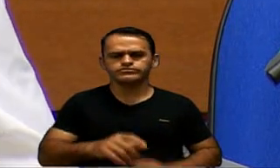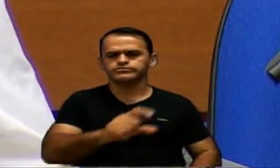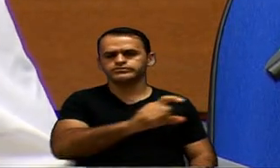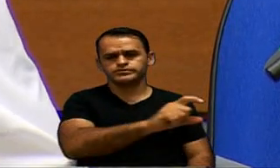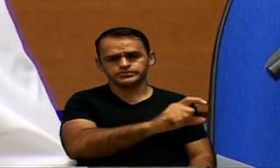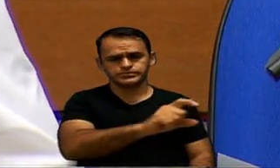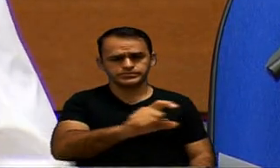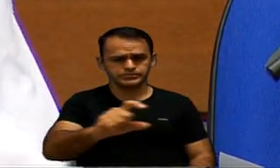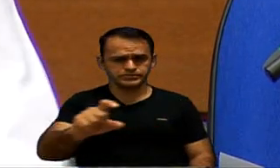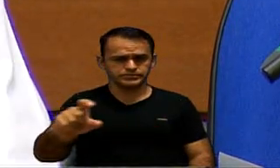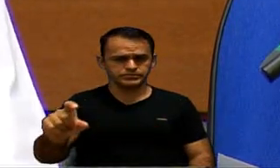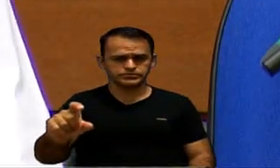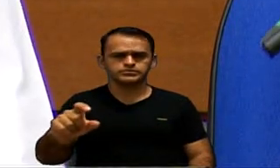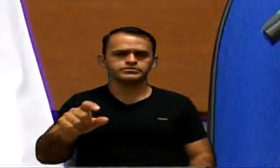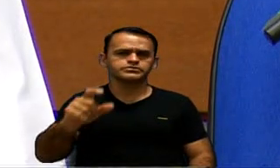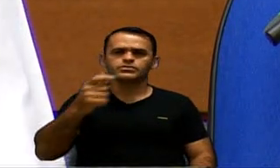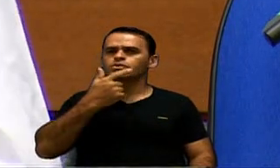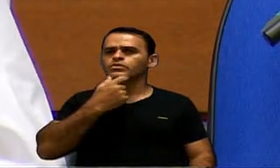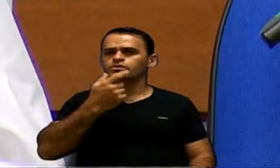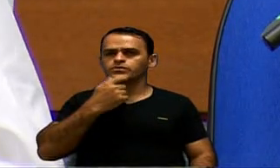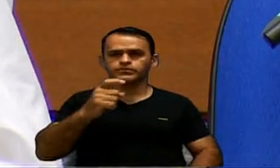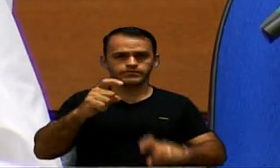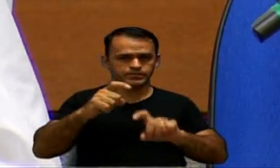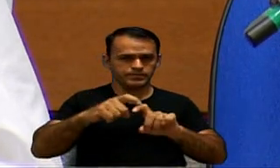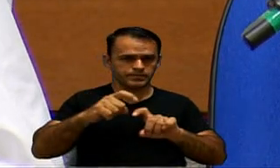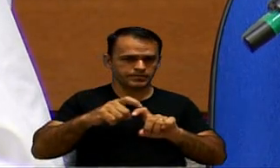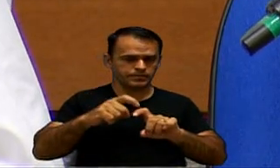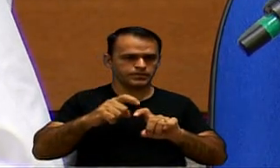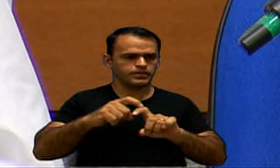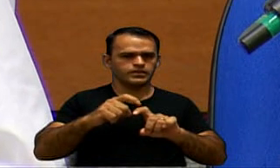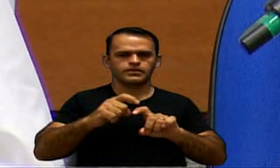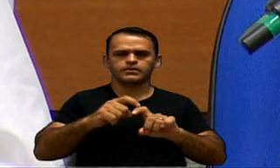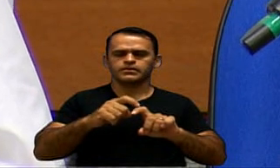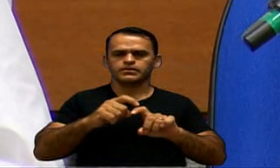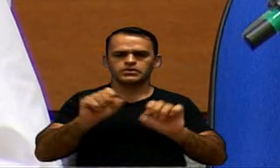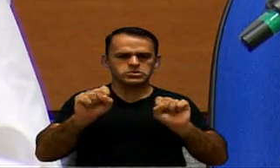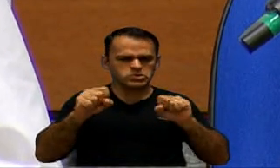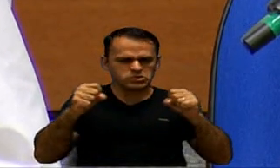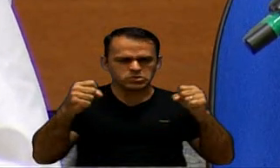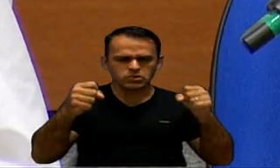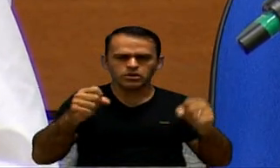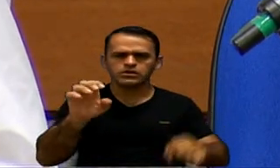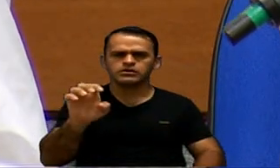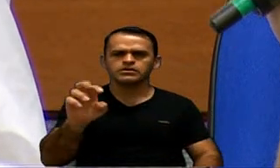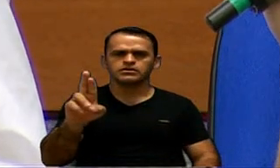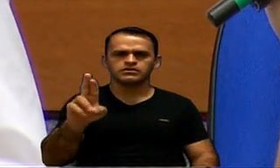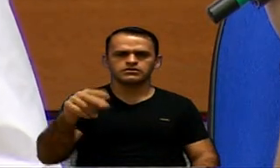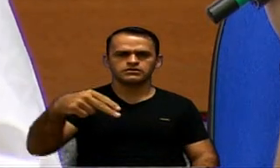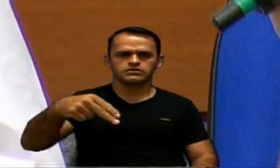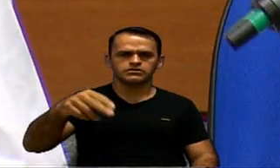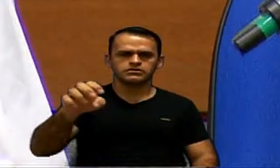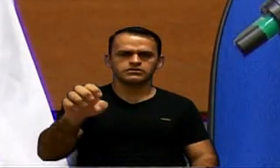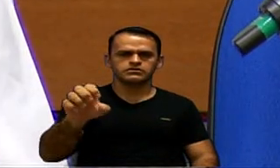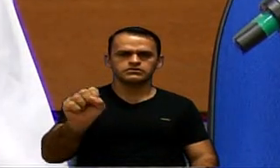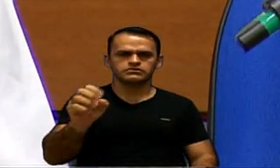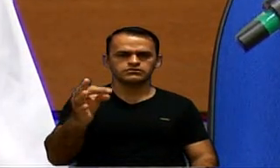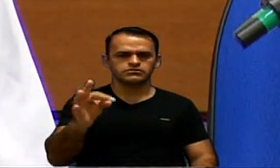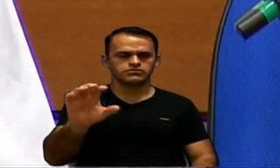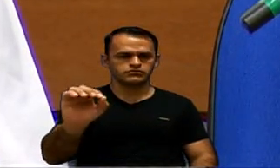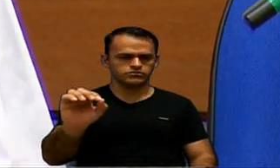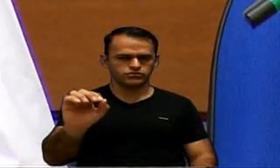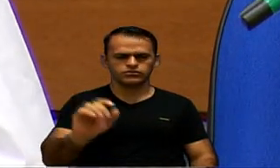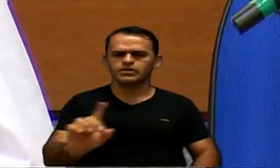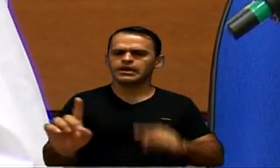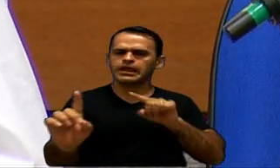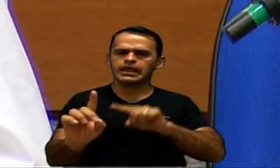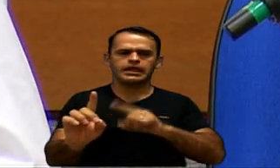frase do médico e militante revolucionário Ernesto Che Guevara, que diz: